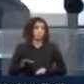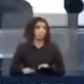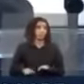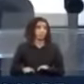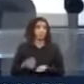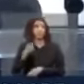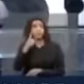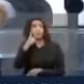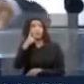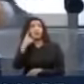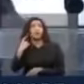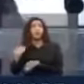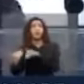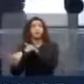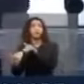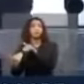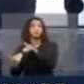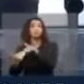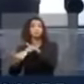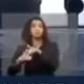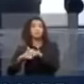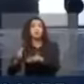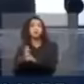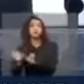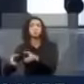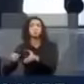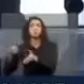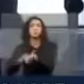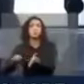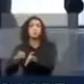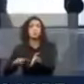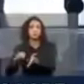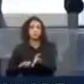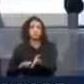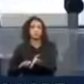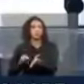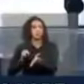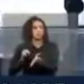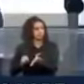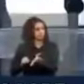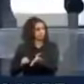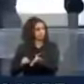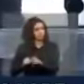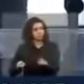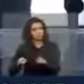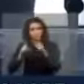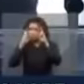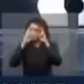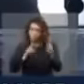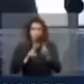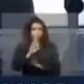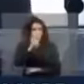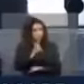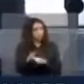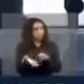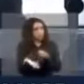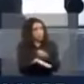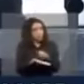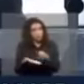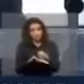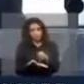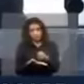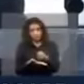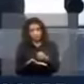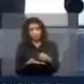de supostos direitos de militâncias diversas que afrontam e desrespeitam os direitos fundamentais descritos